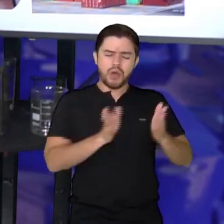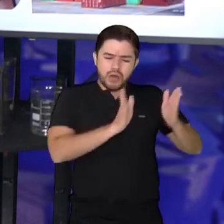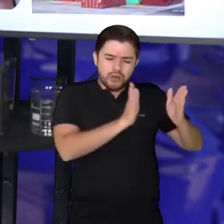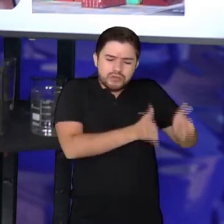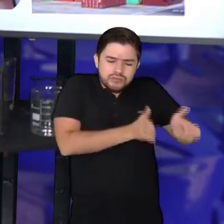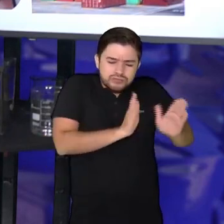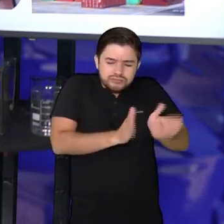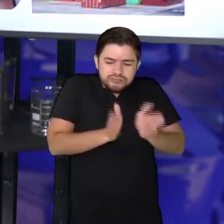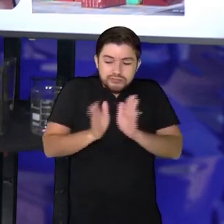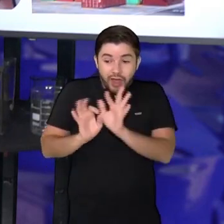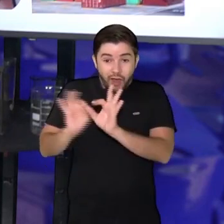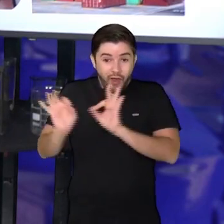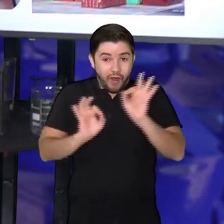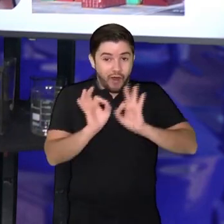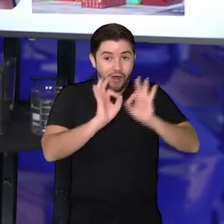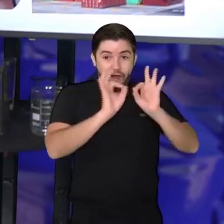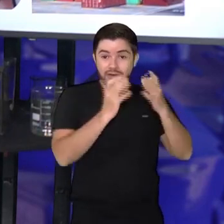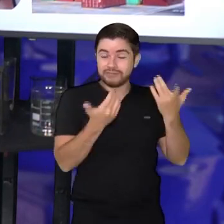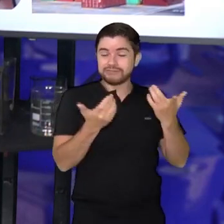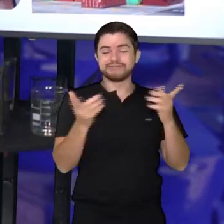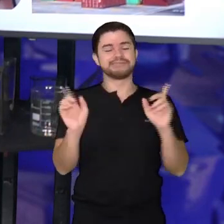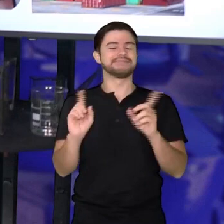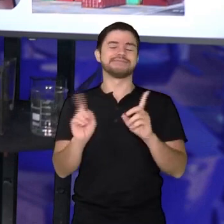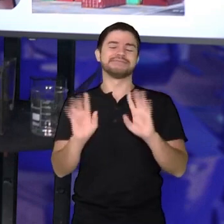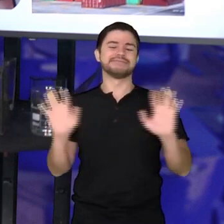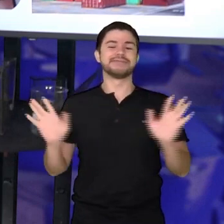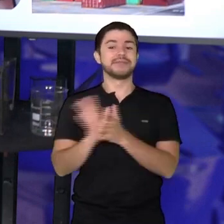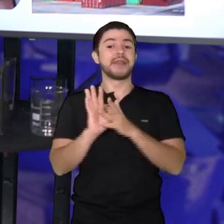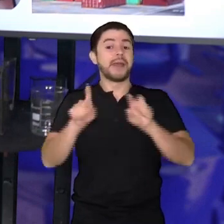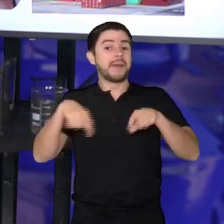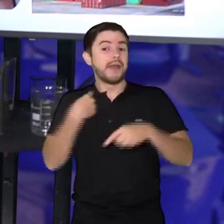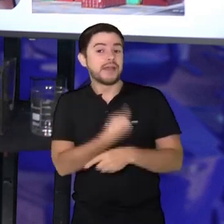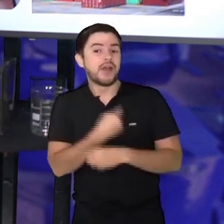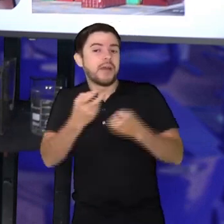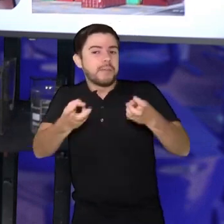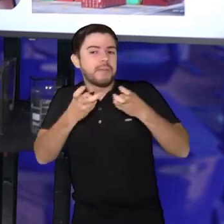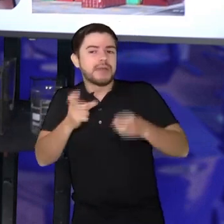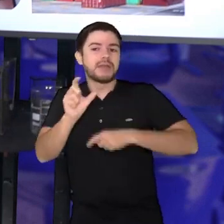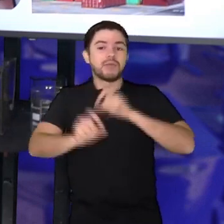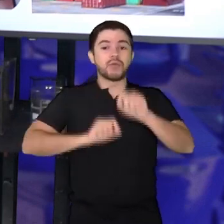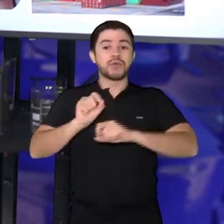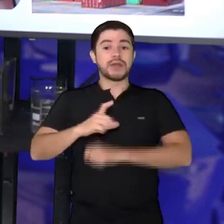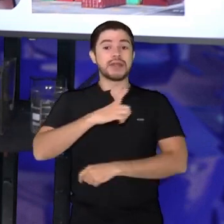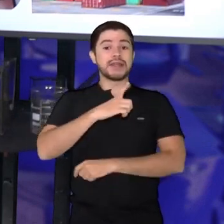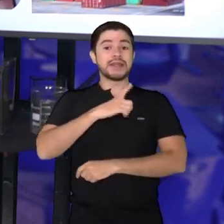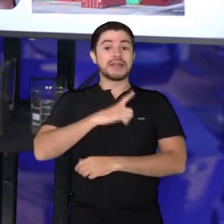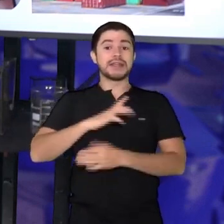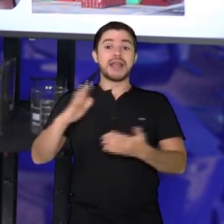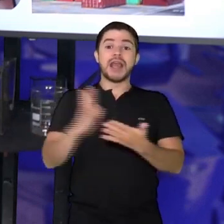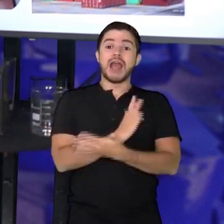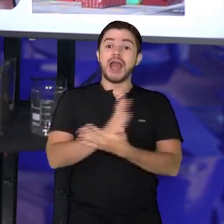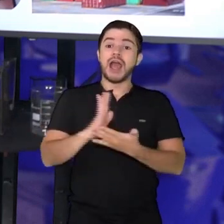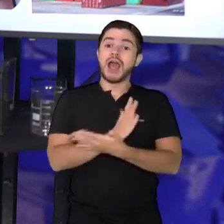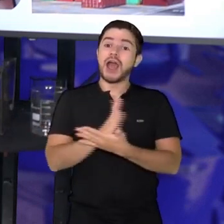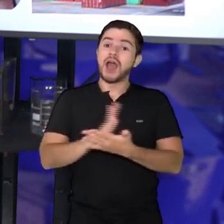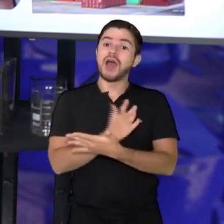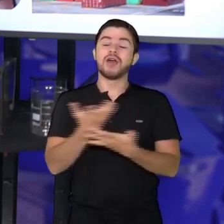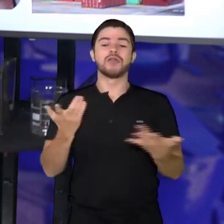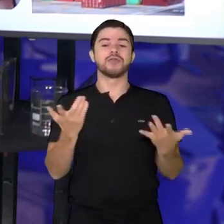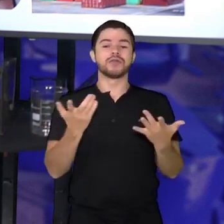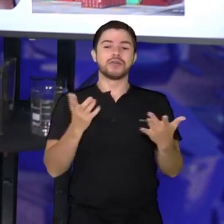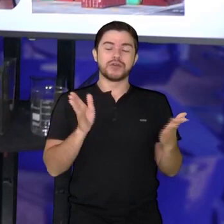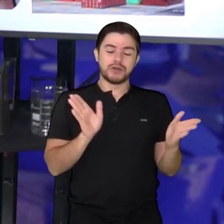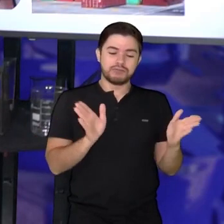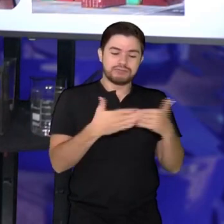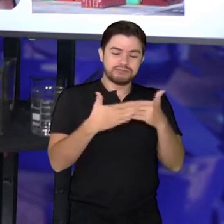nivelado, como as caixas anteriores. Percebemos ali que existe a ausência de alguns containers para fechar,